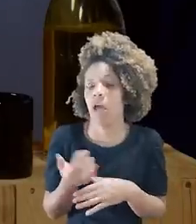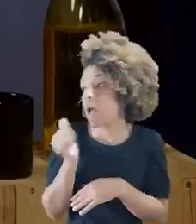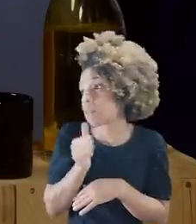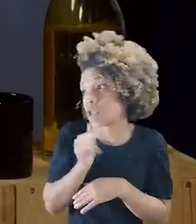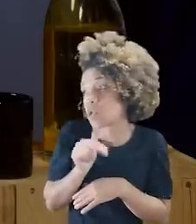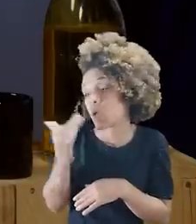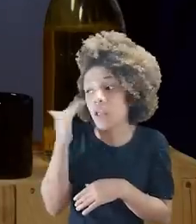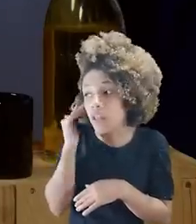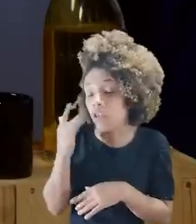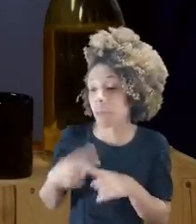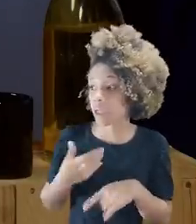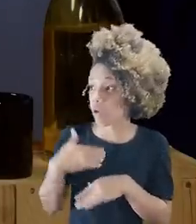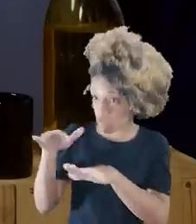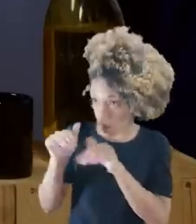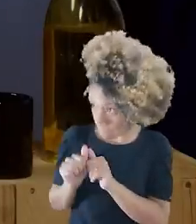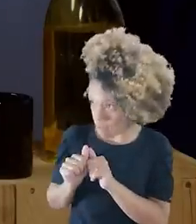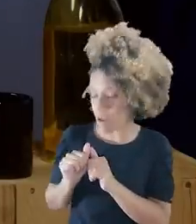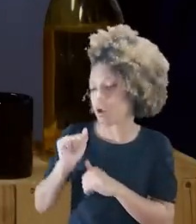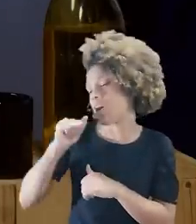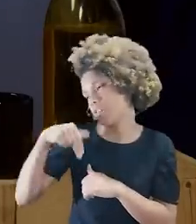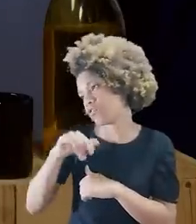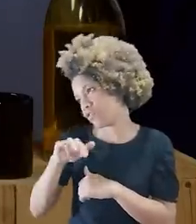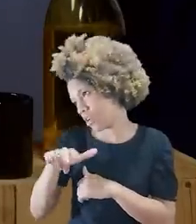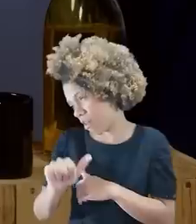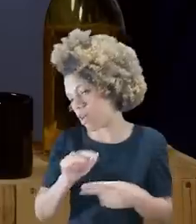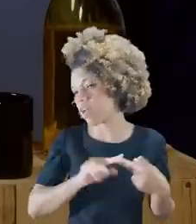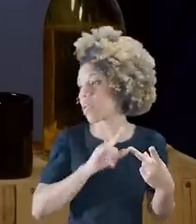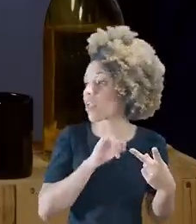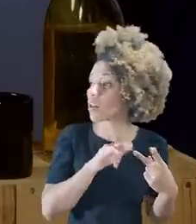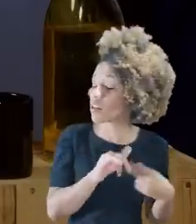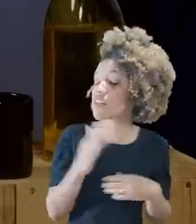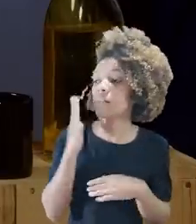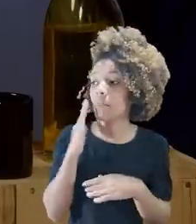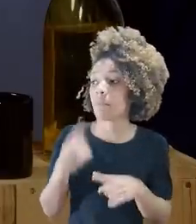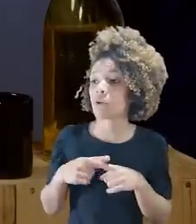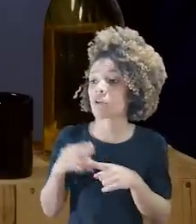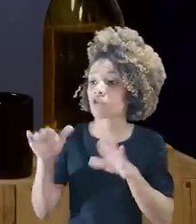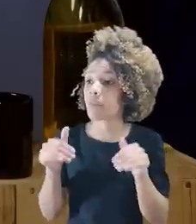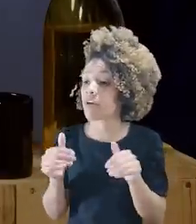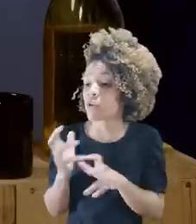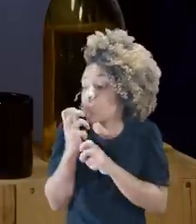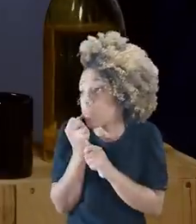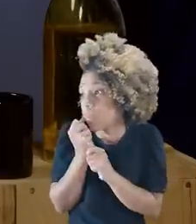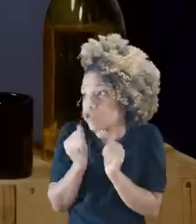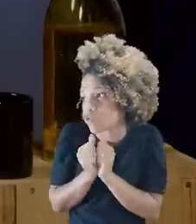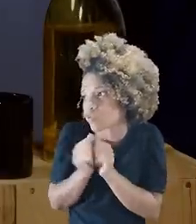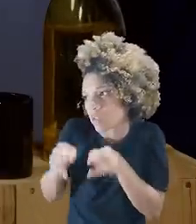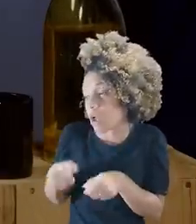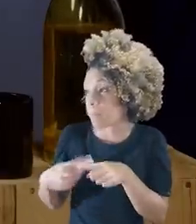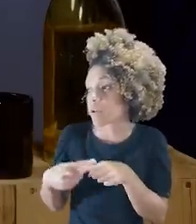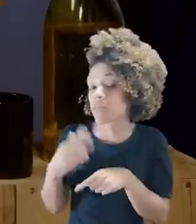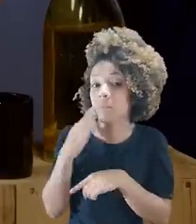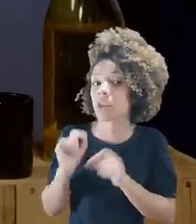iam entender por mais que eu chamava elas né a Angela e a a Eli sabem que às vezes eu eu chamava elas para dormir comigo na minha cama porque eu sabia que